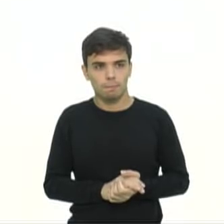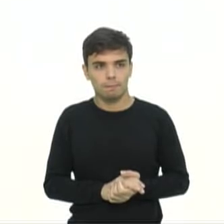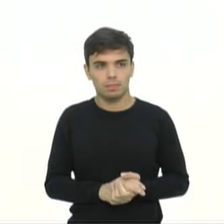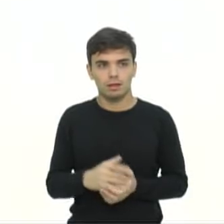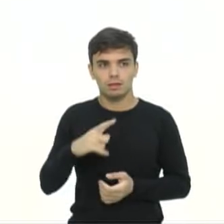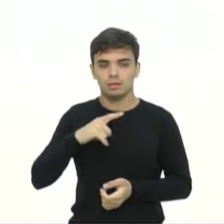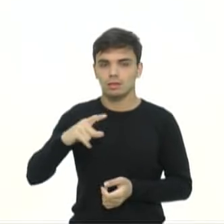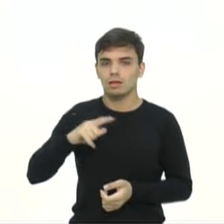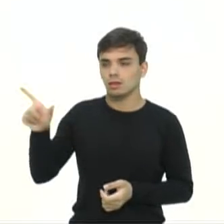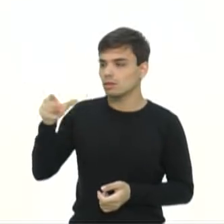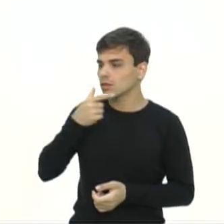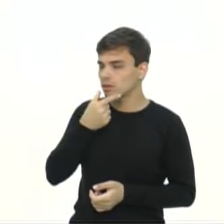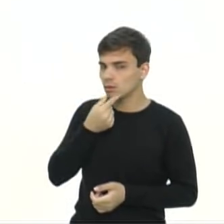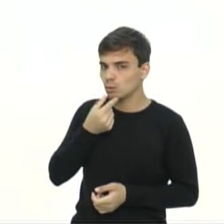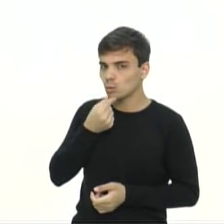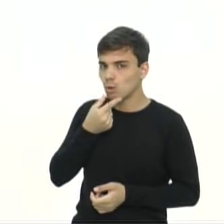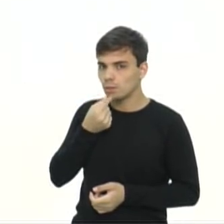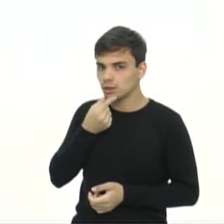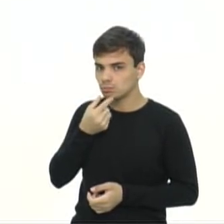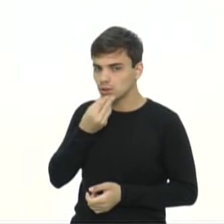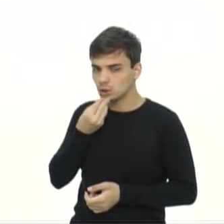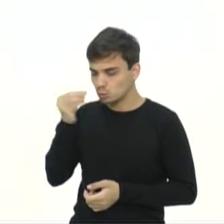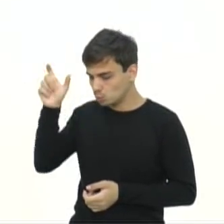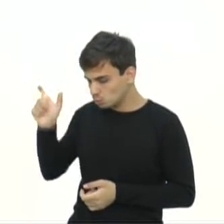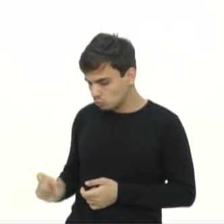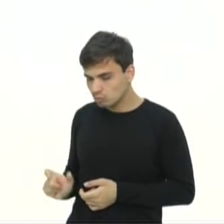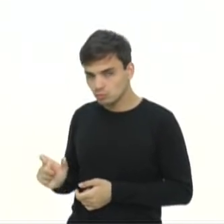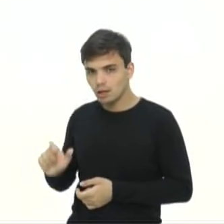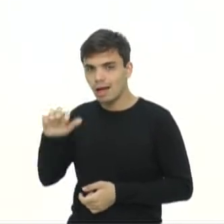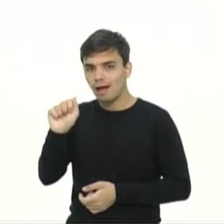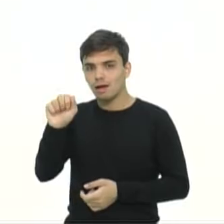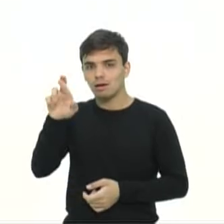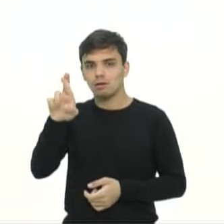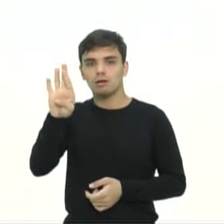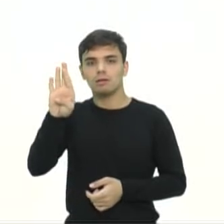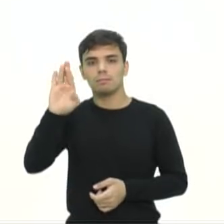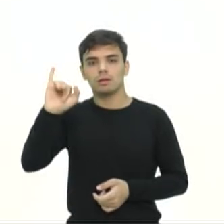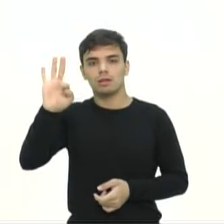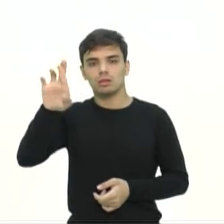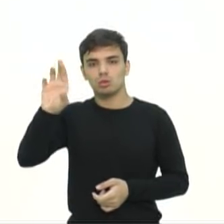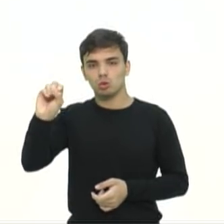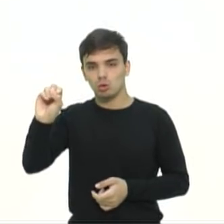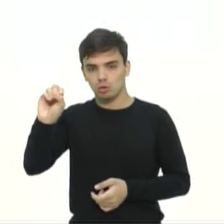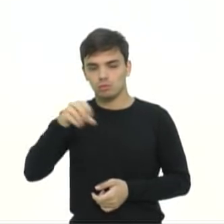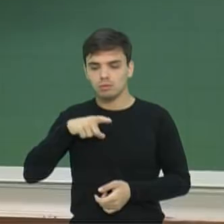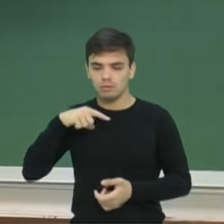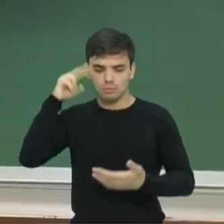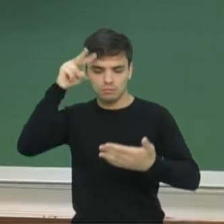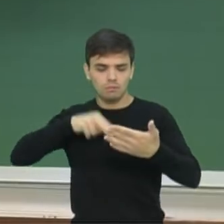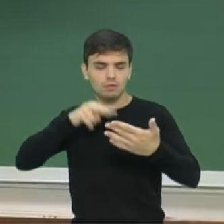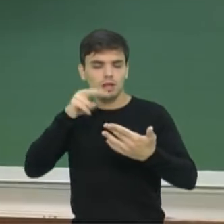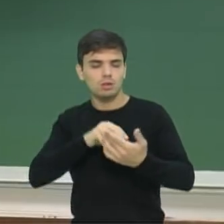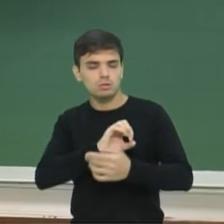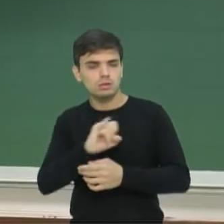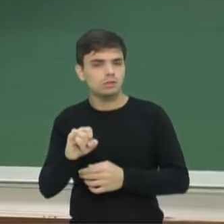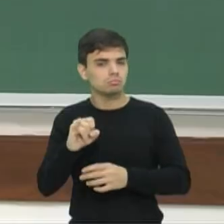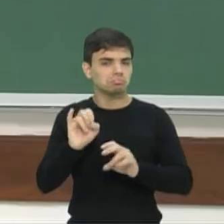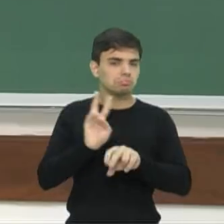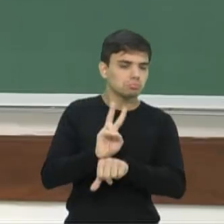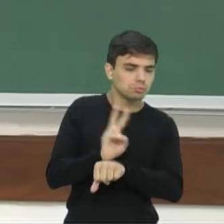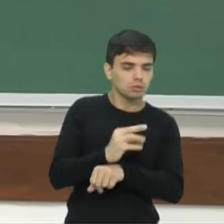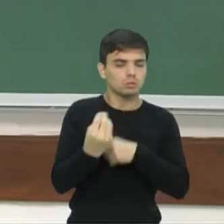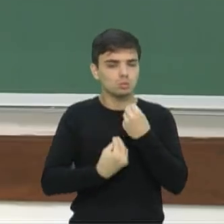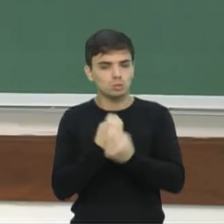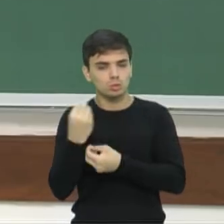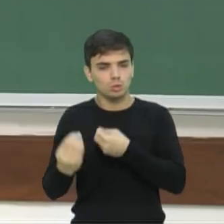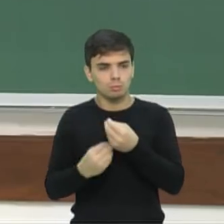árbitro que vai estar mediando o confronto, né? Então a arbitragem também é bastante comum, é fácil de identificar, então a arbitragem do judô, todos